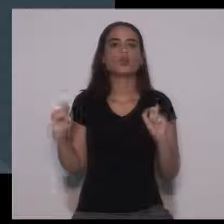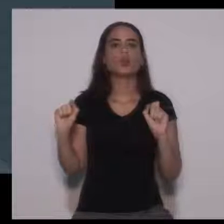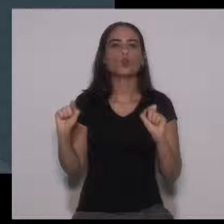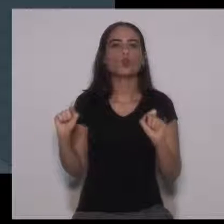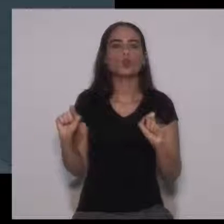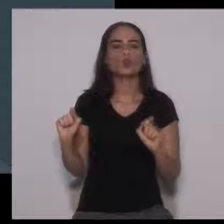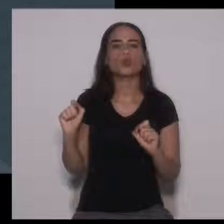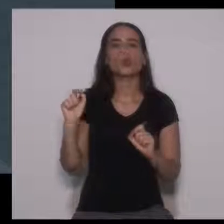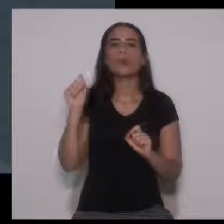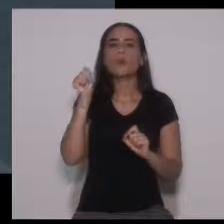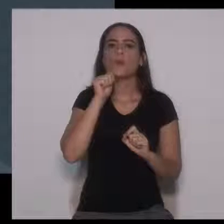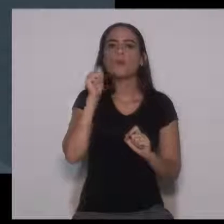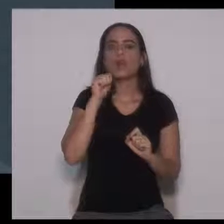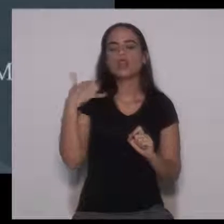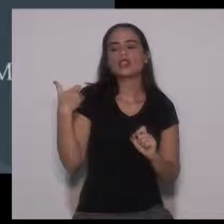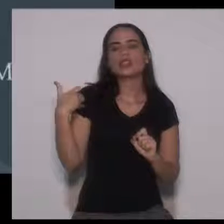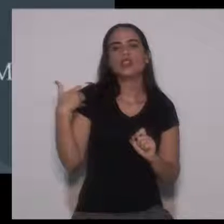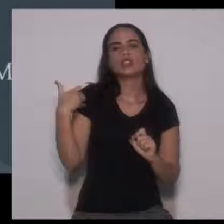mulheres maiores de idade, né?